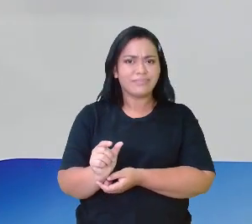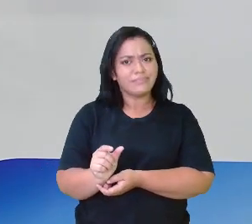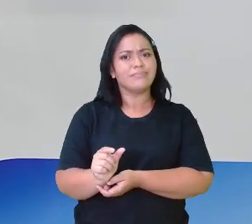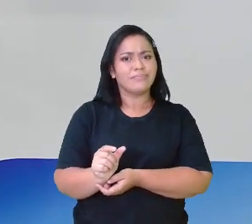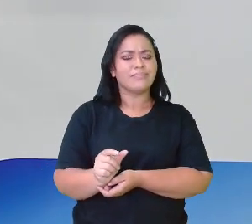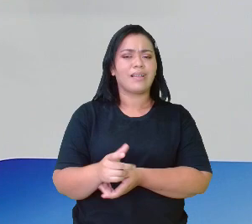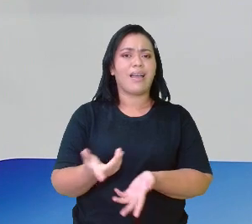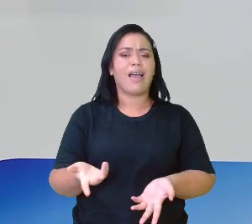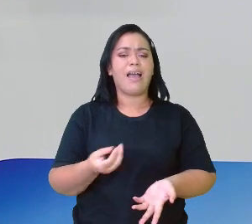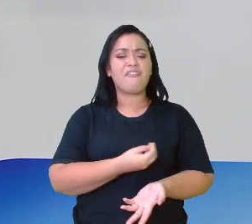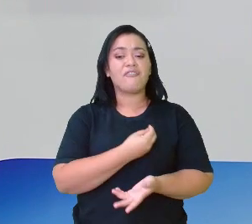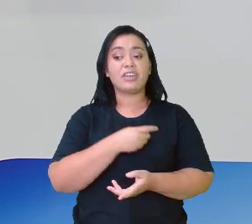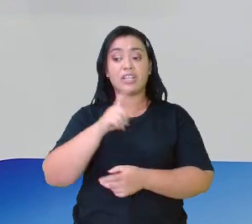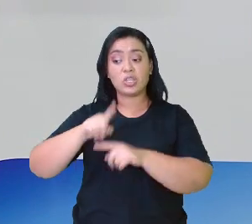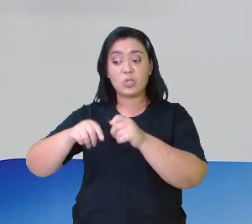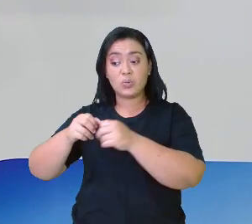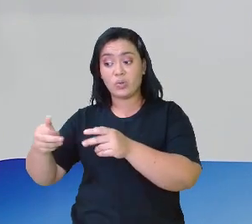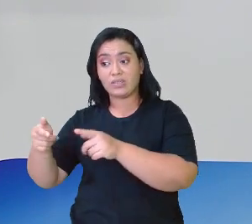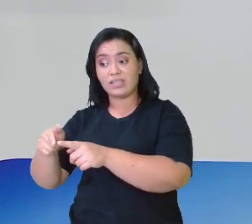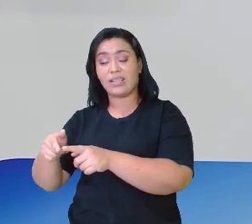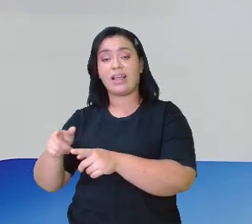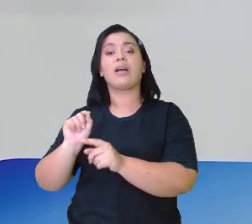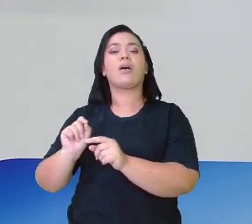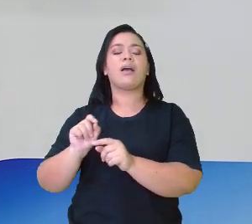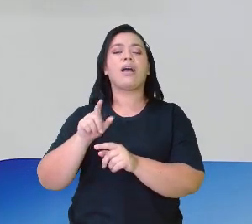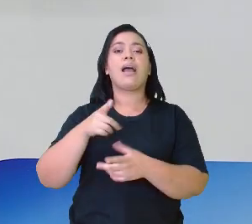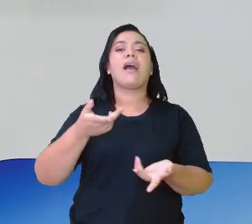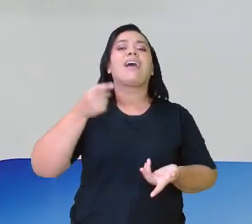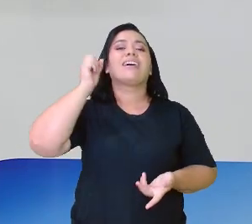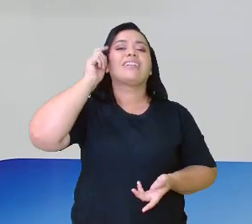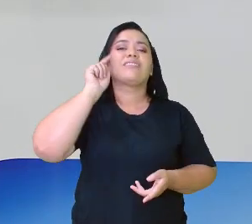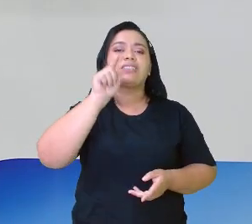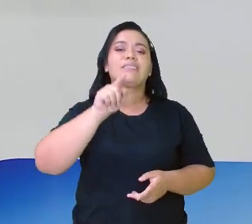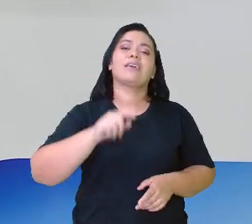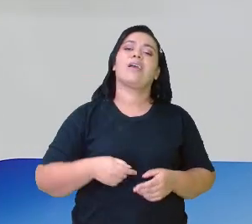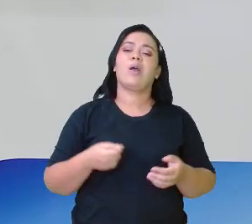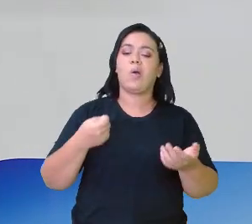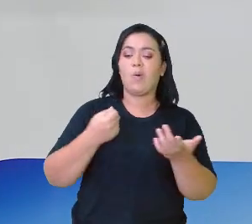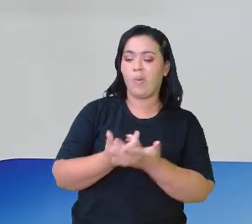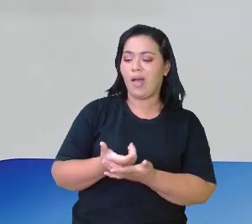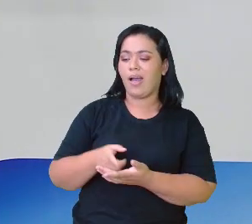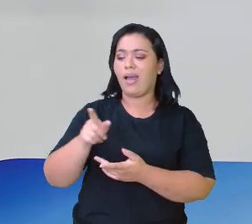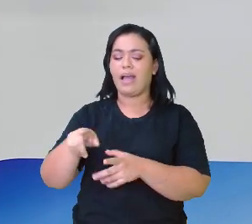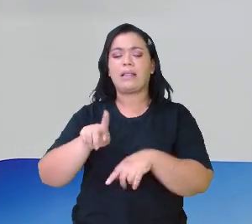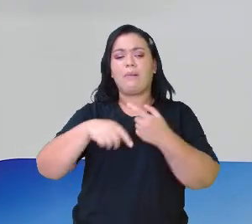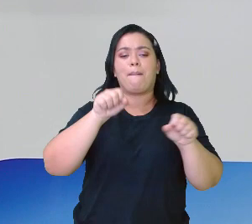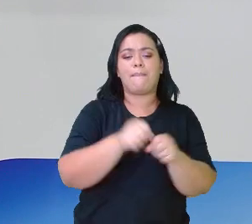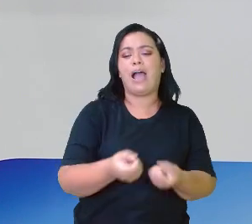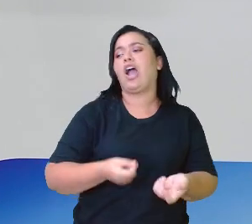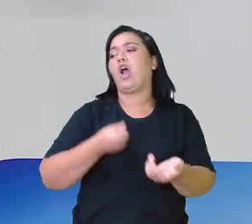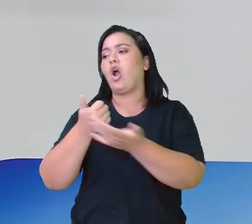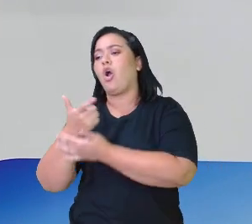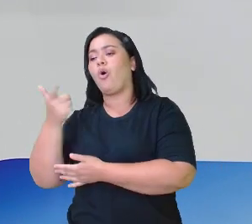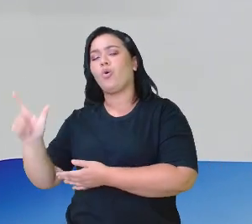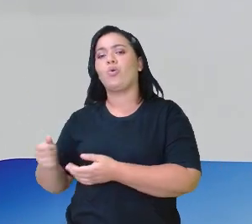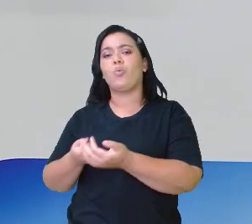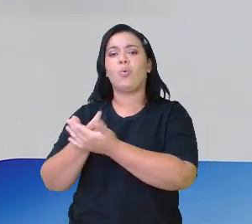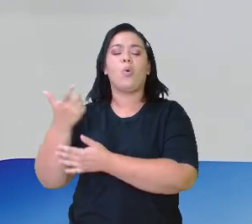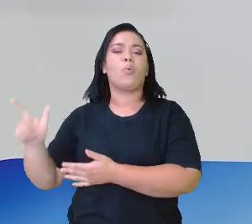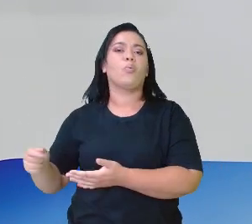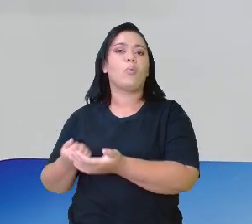está mais curta. Por quê? A ideia é fazer com que você consuma e depois você consuma novamente, você compre um novo e assim